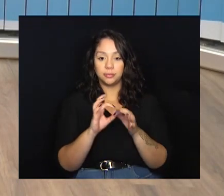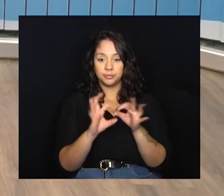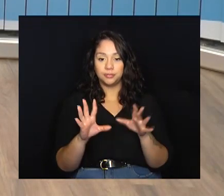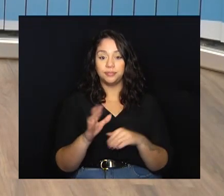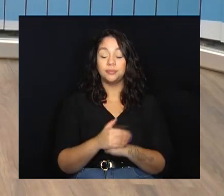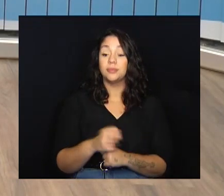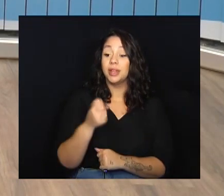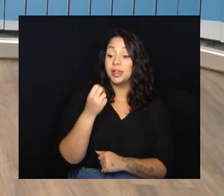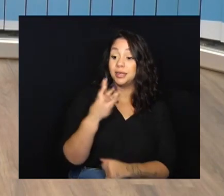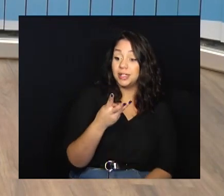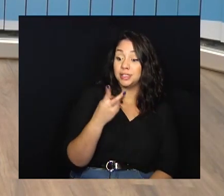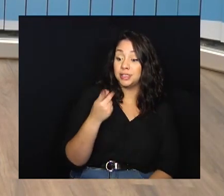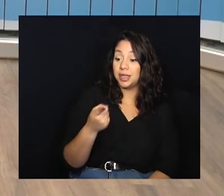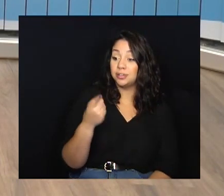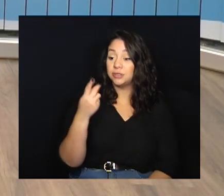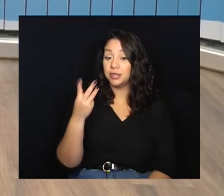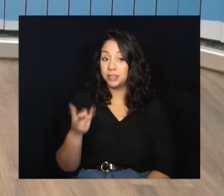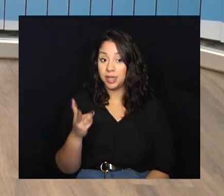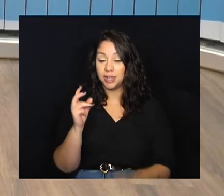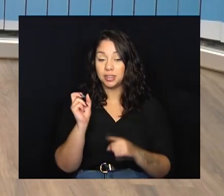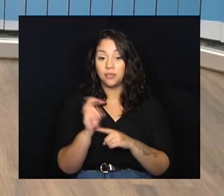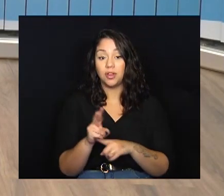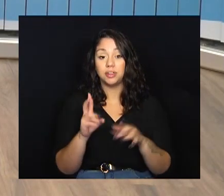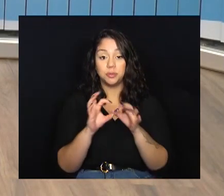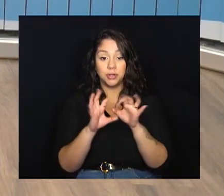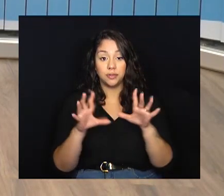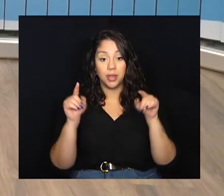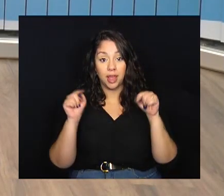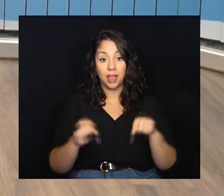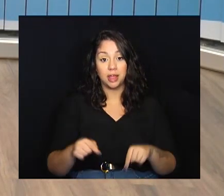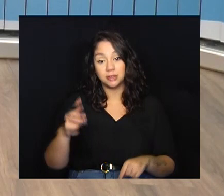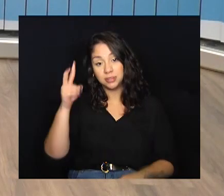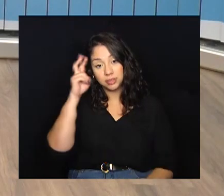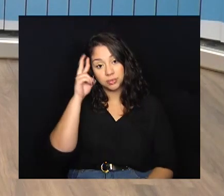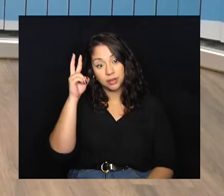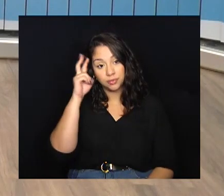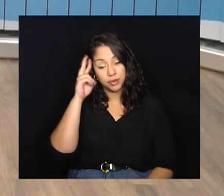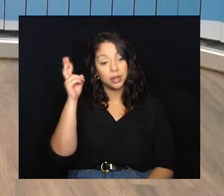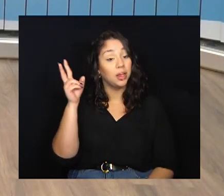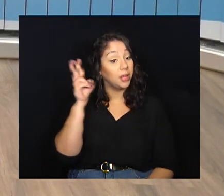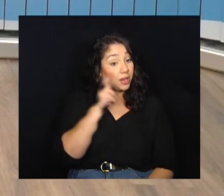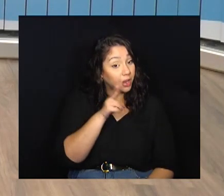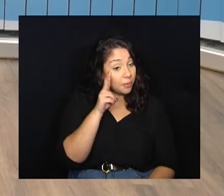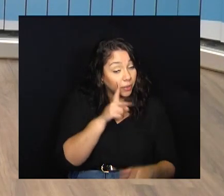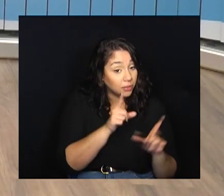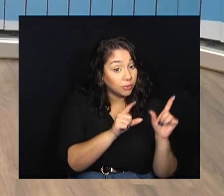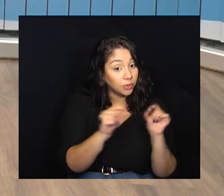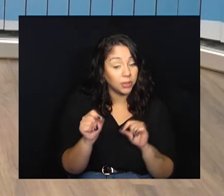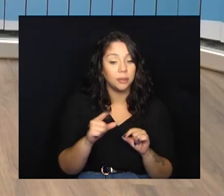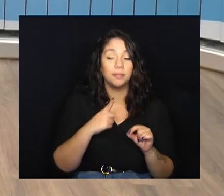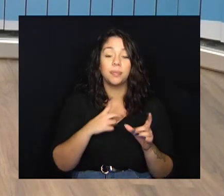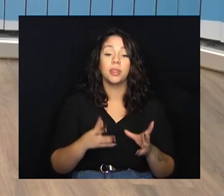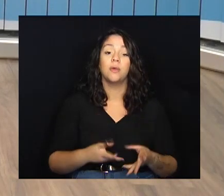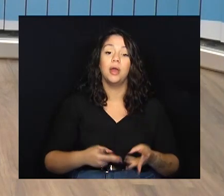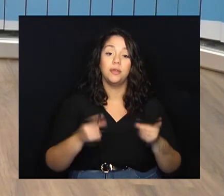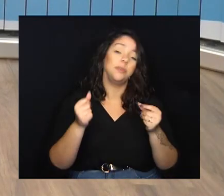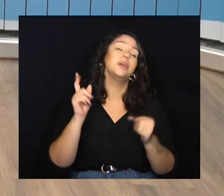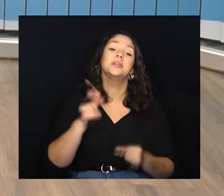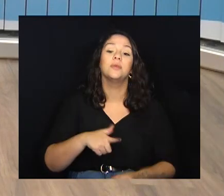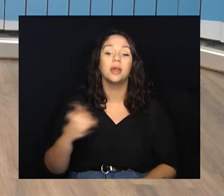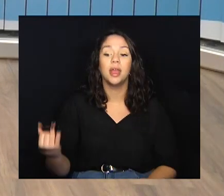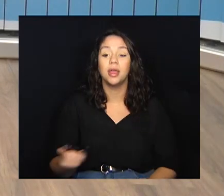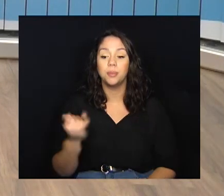313 vagas disponíveis nesta segunda-feira Lembrando que a qualificação é importante então